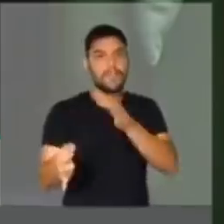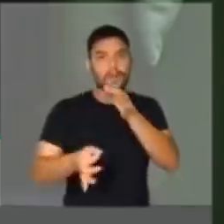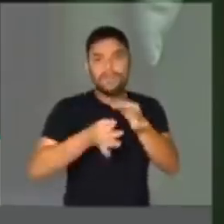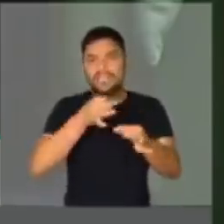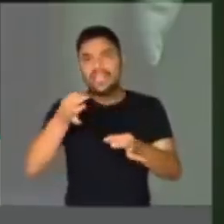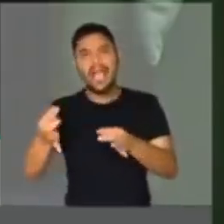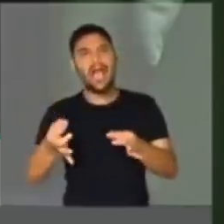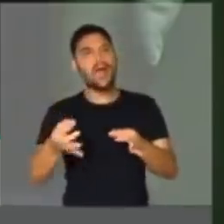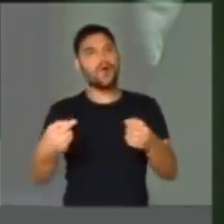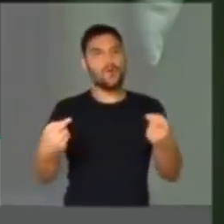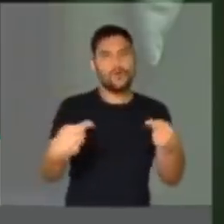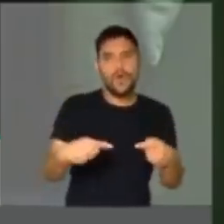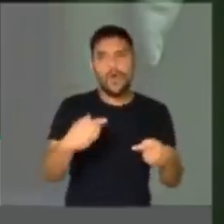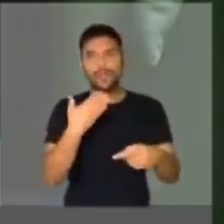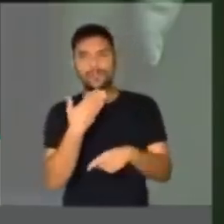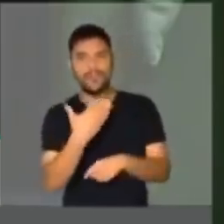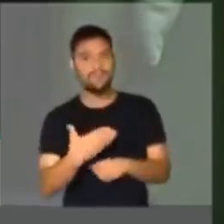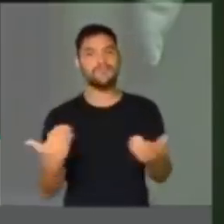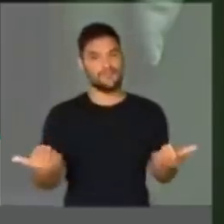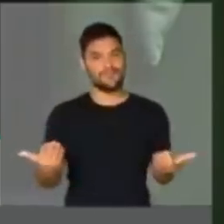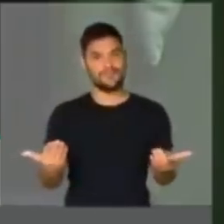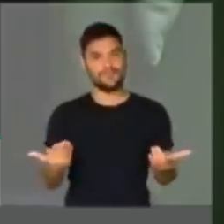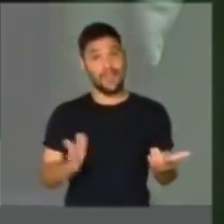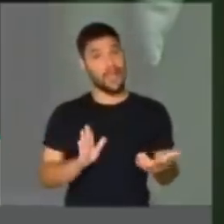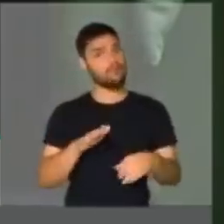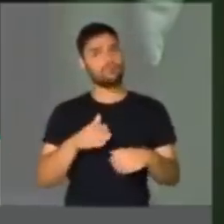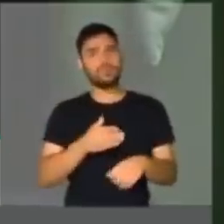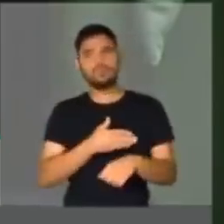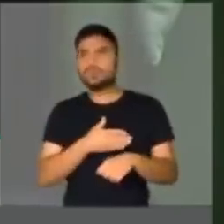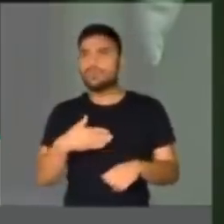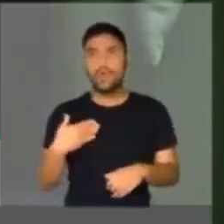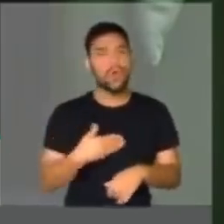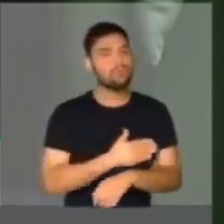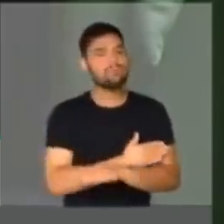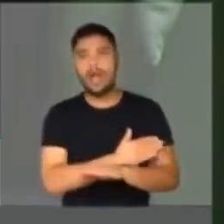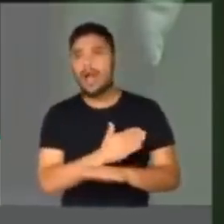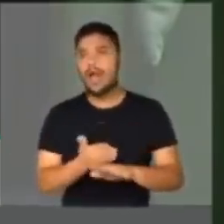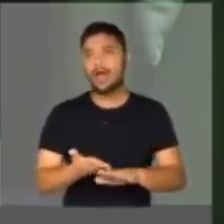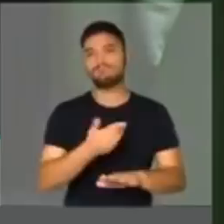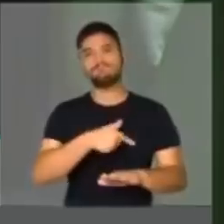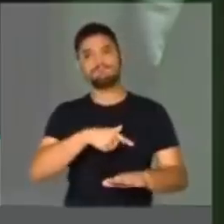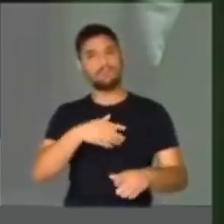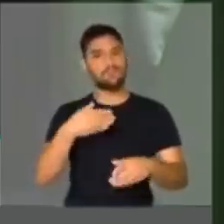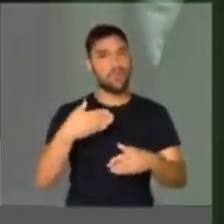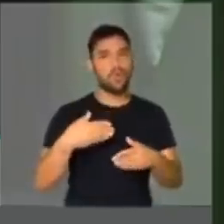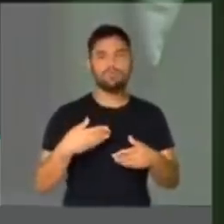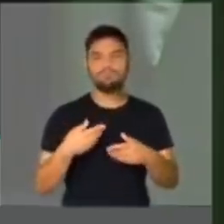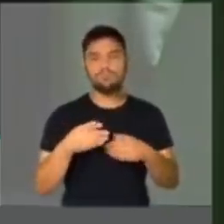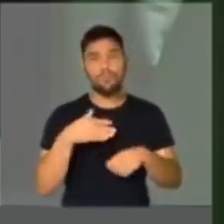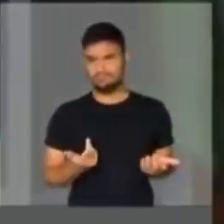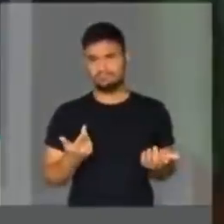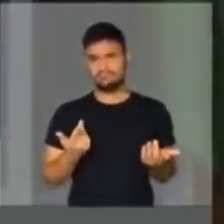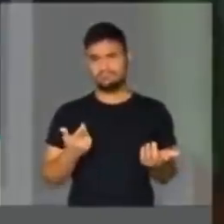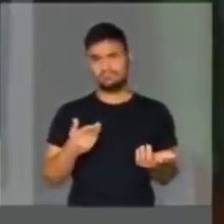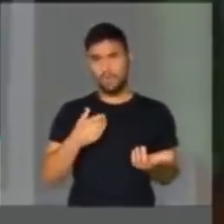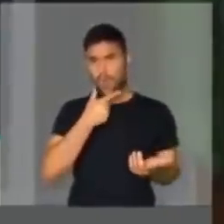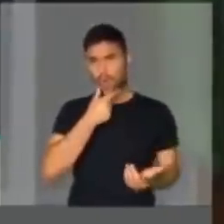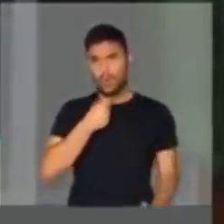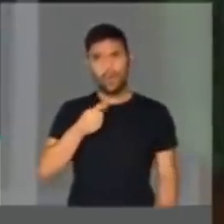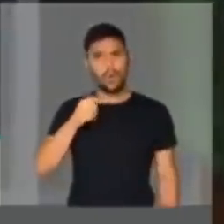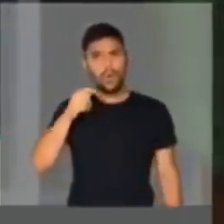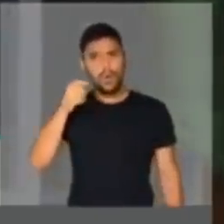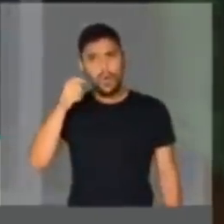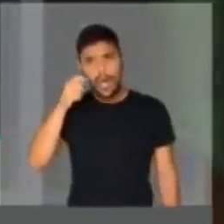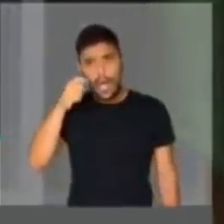ideias, de opiniões. E nós vamos a todo momento debater. Vamos conversar sim, vamos nos posicionar. E a